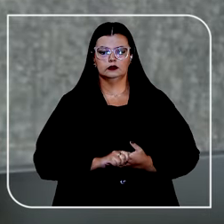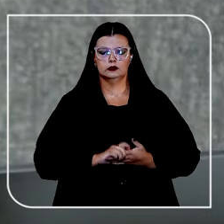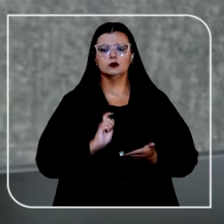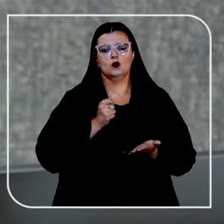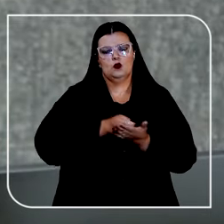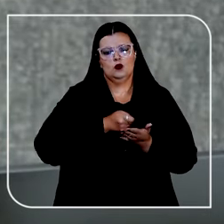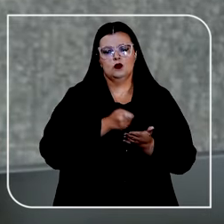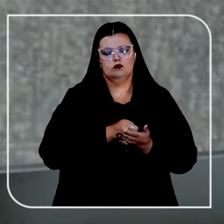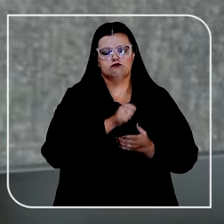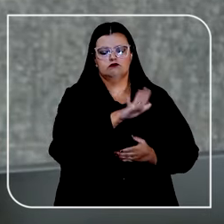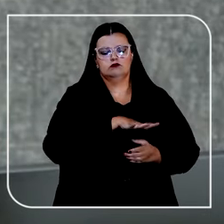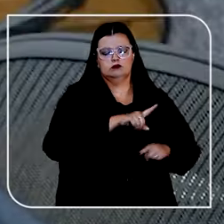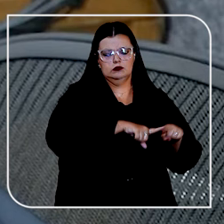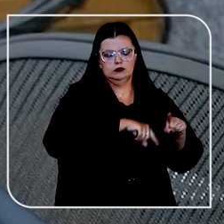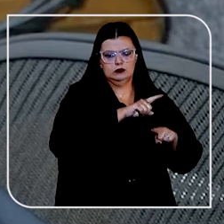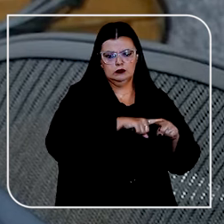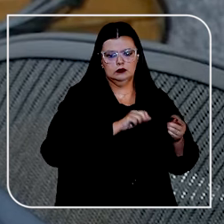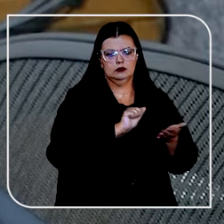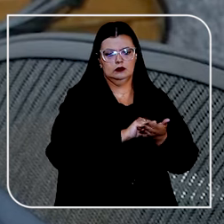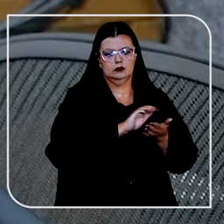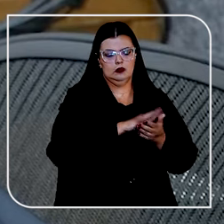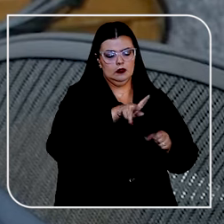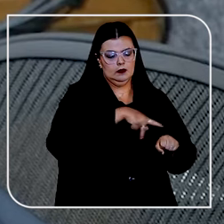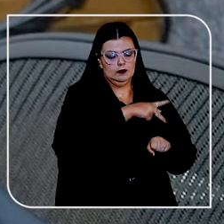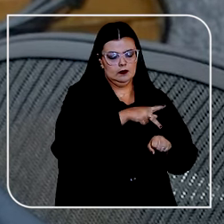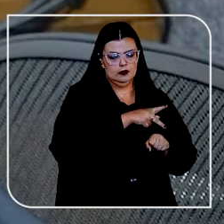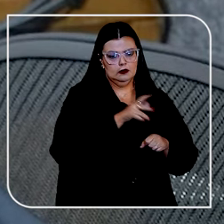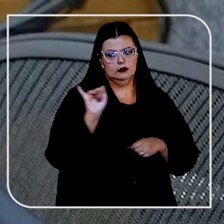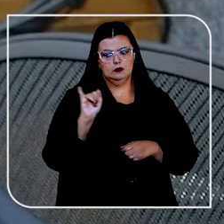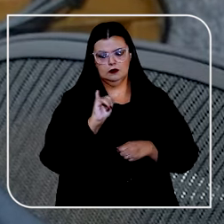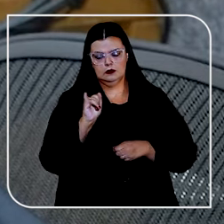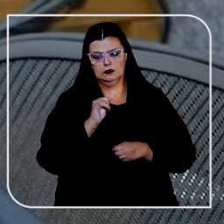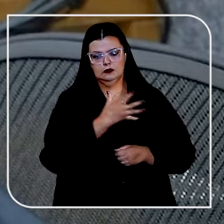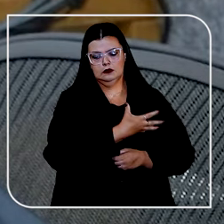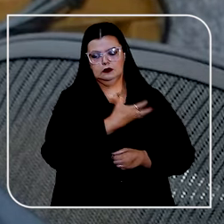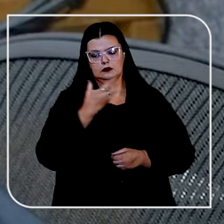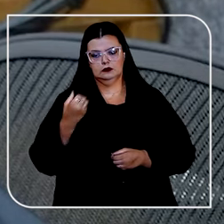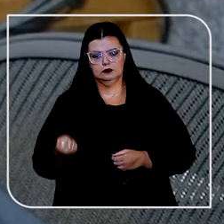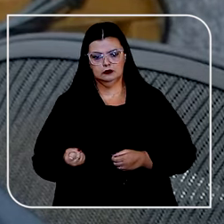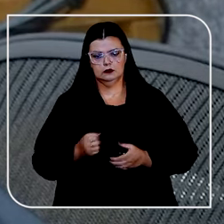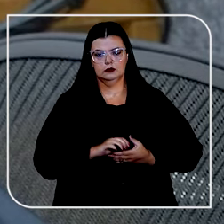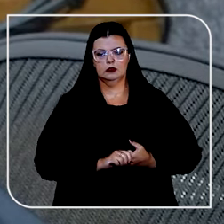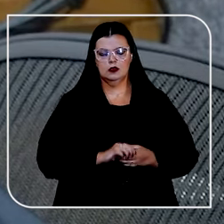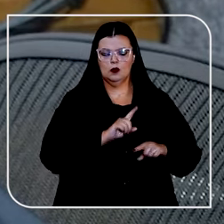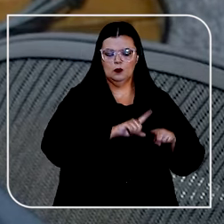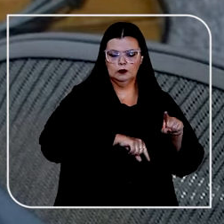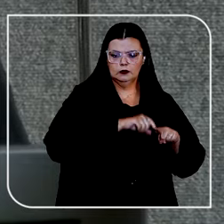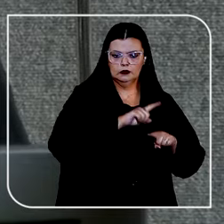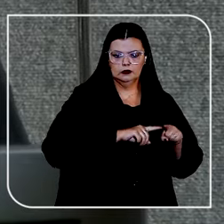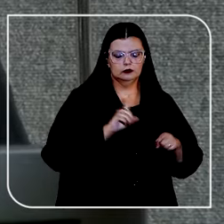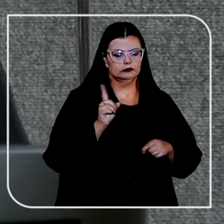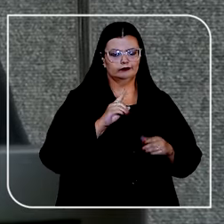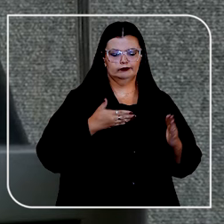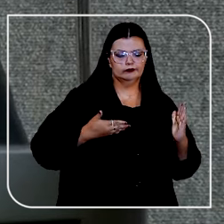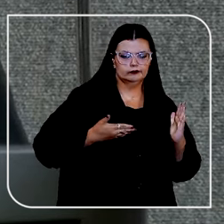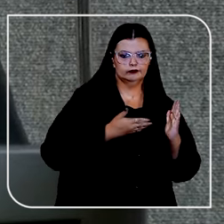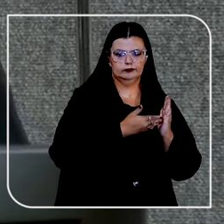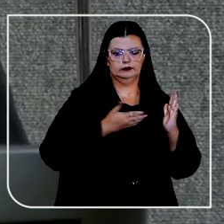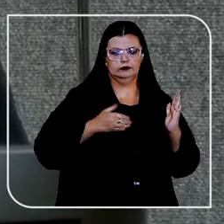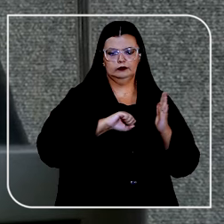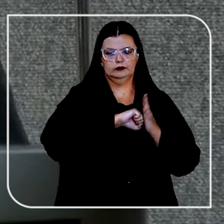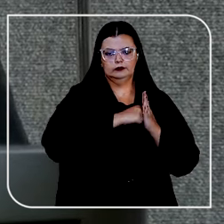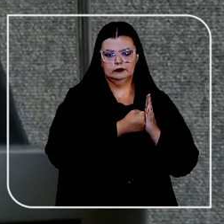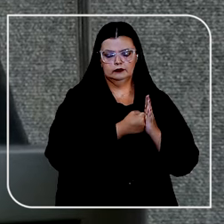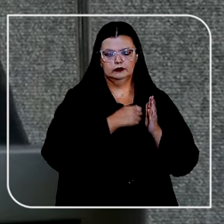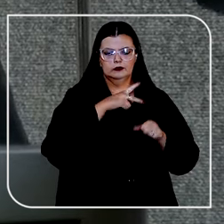exige que a mercadoria seja expedida diretamente do país exportador para o importador Ou seja que os produtos não sofram interferência